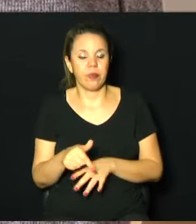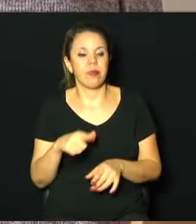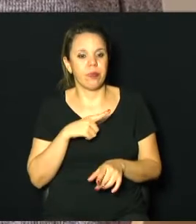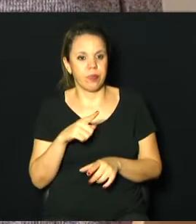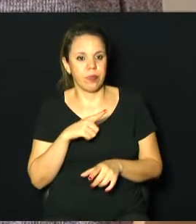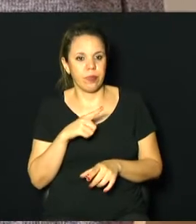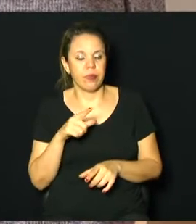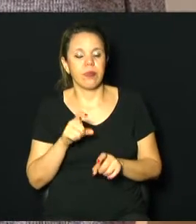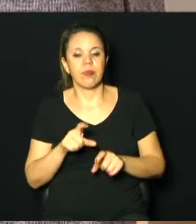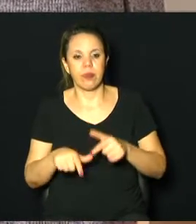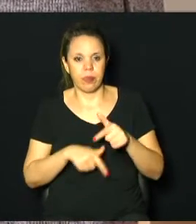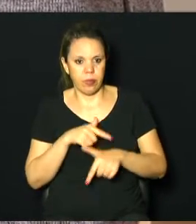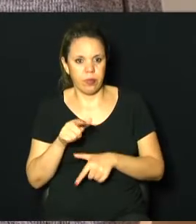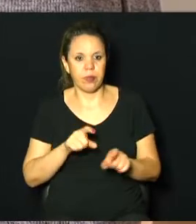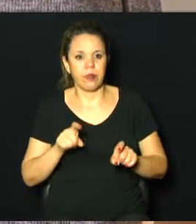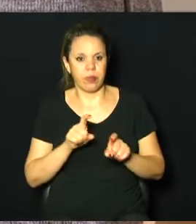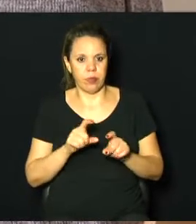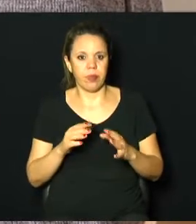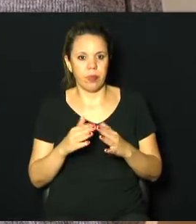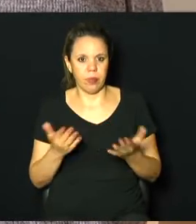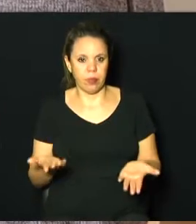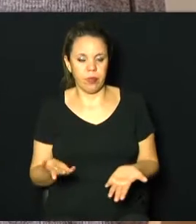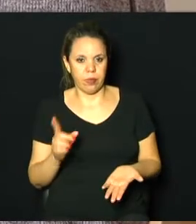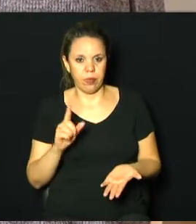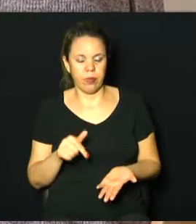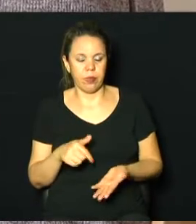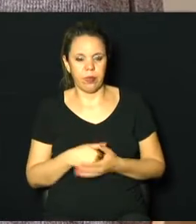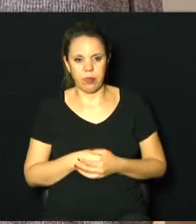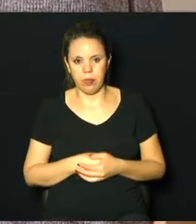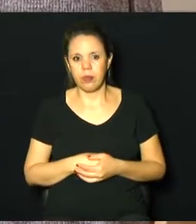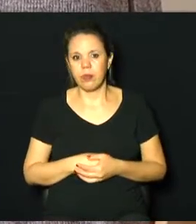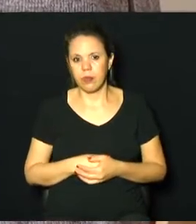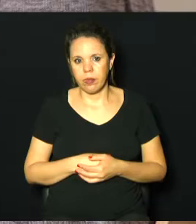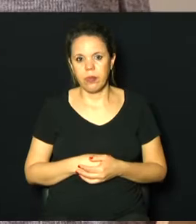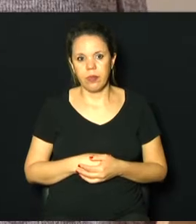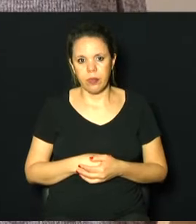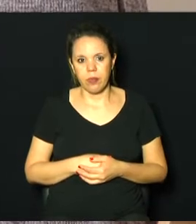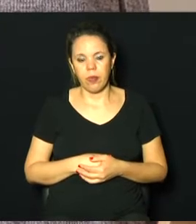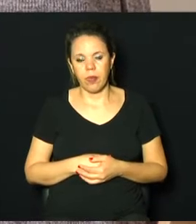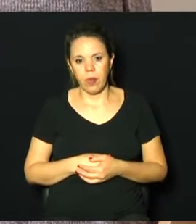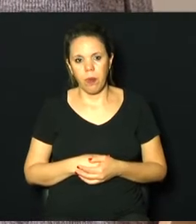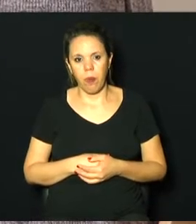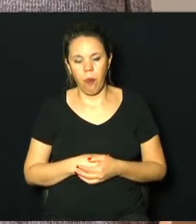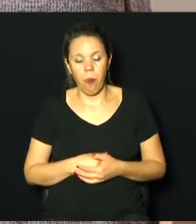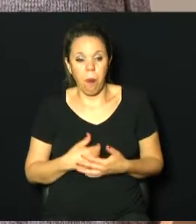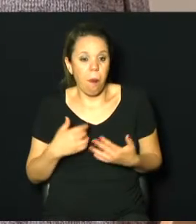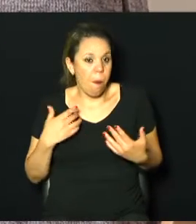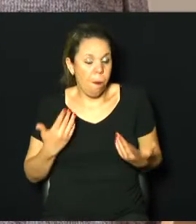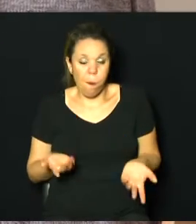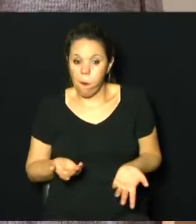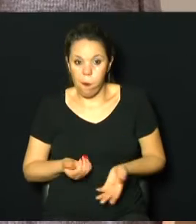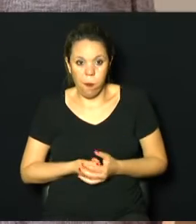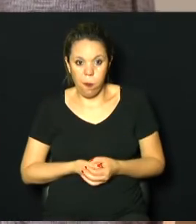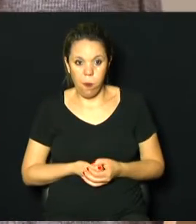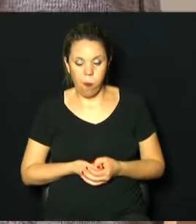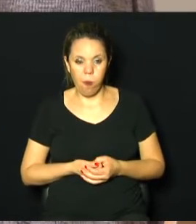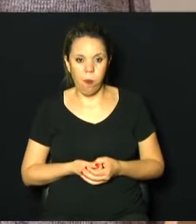optar aí pelo trabalho em casa, Que é o né? home office, né? Isso. Então, assim,